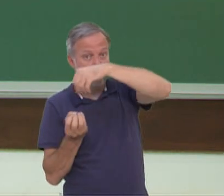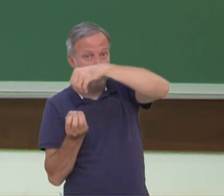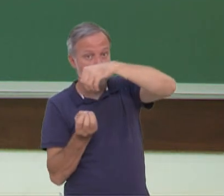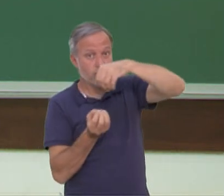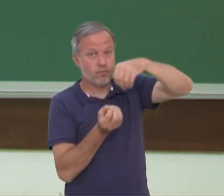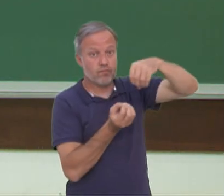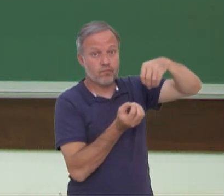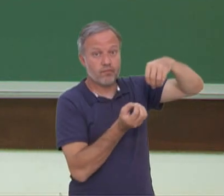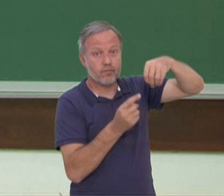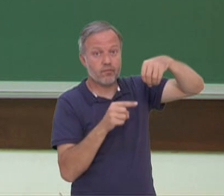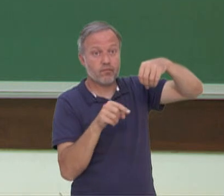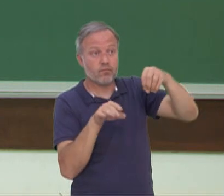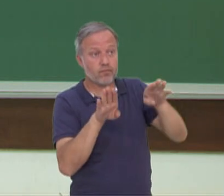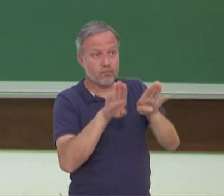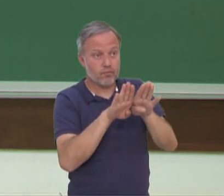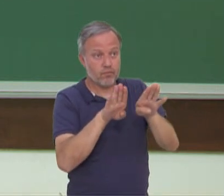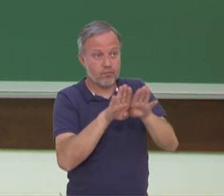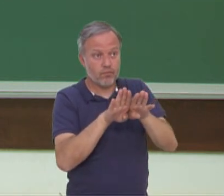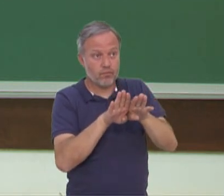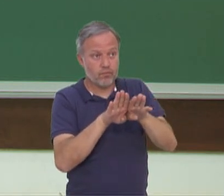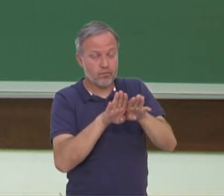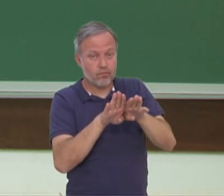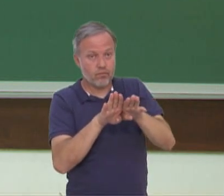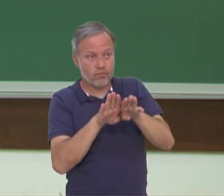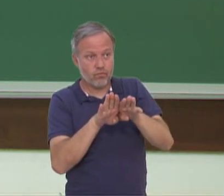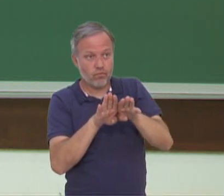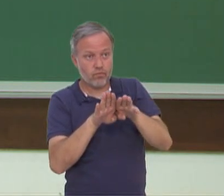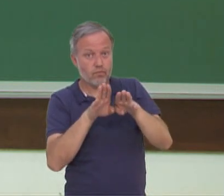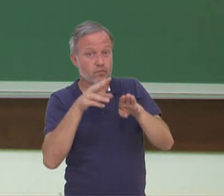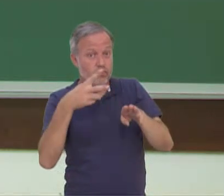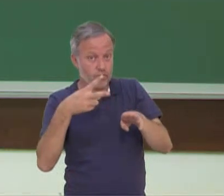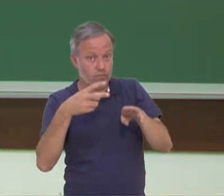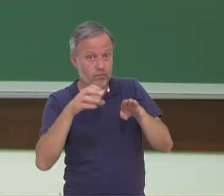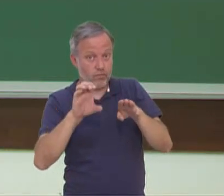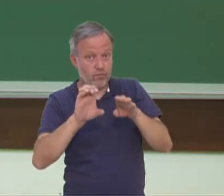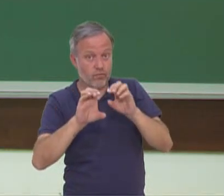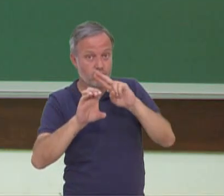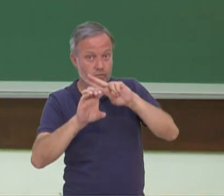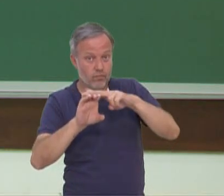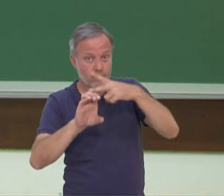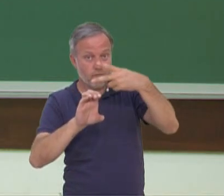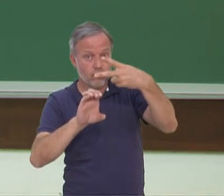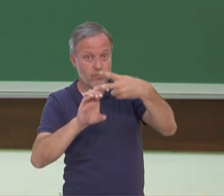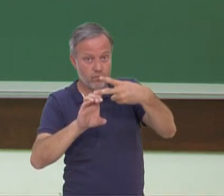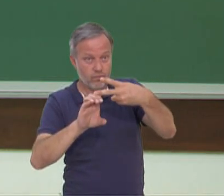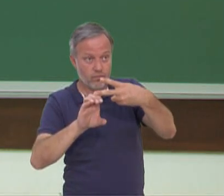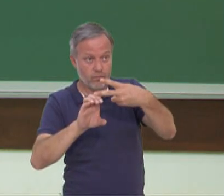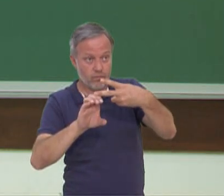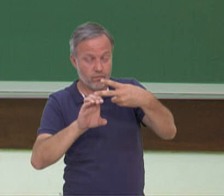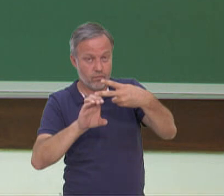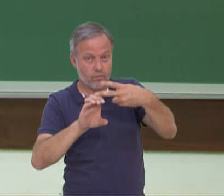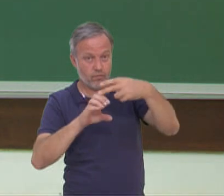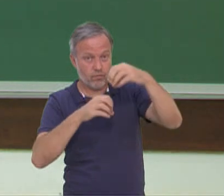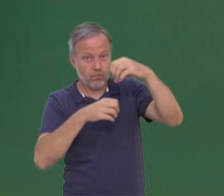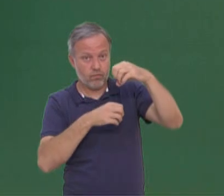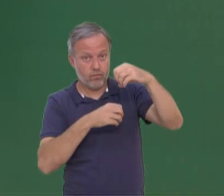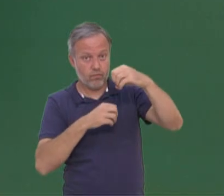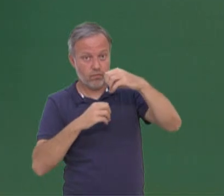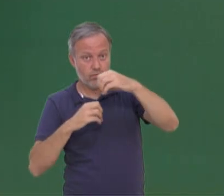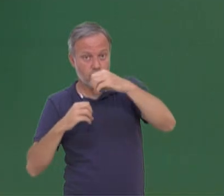descobriram também? Que essa membrana, além de ser feita de duas camadas, ela é feita de lipídios e também de